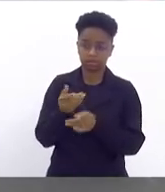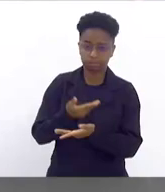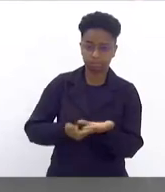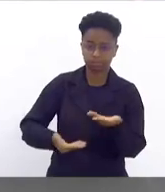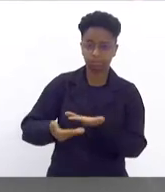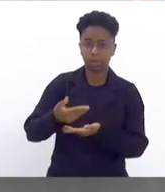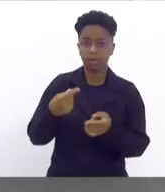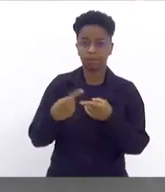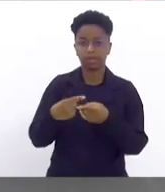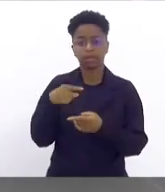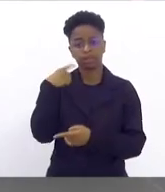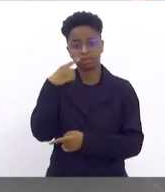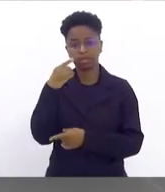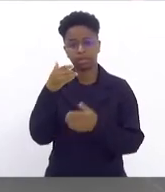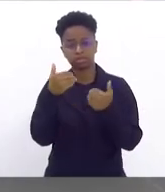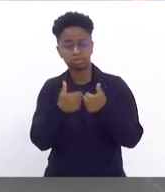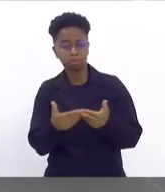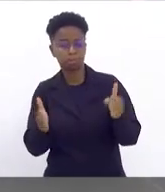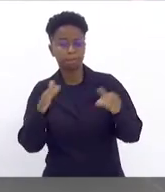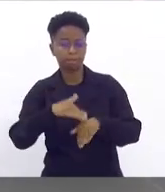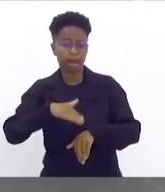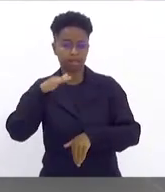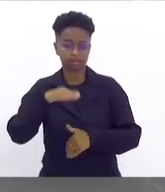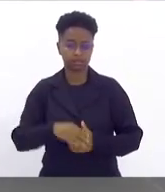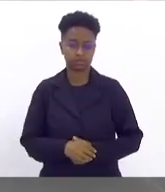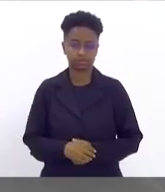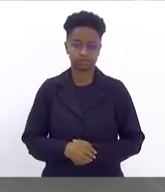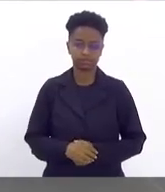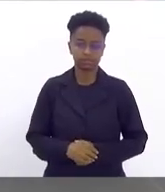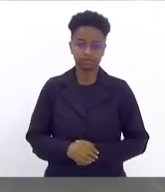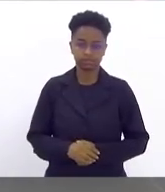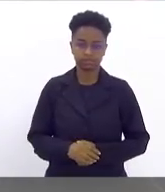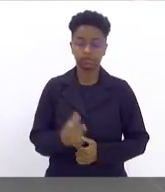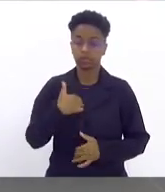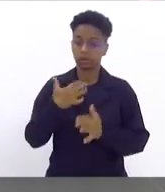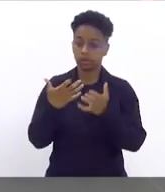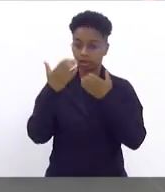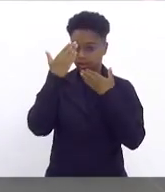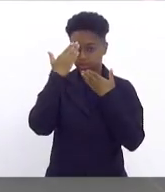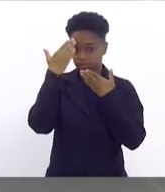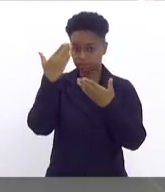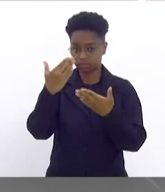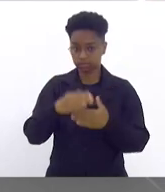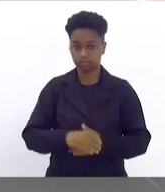do deputado seja até mais amplo, né? Me dá uma parte, por favor. Eu quero agradecer